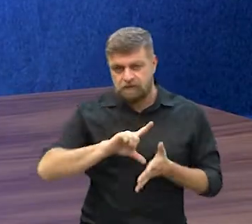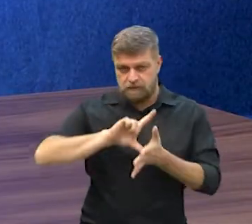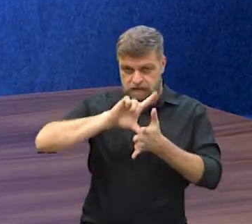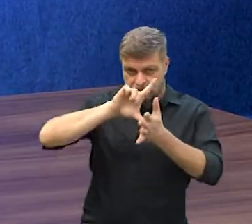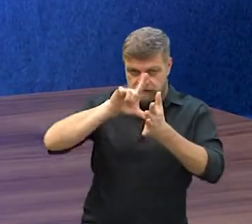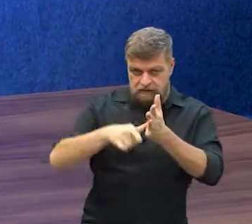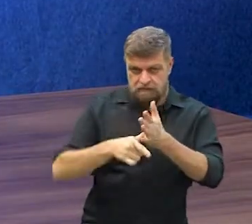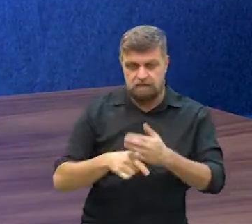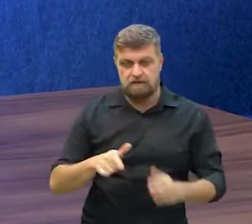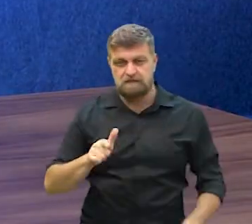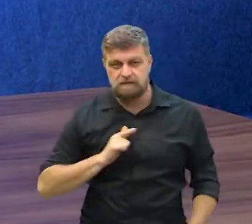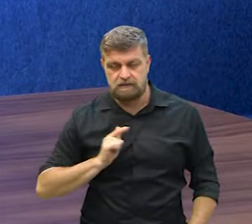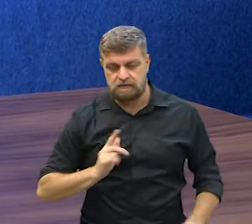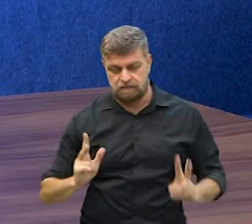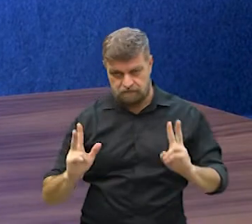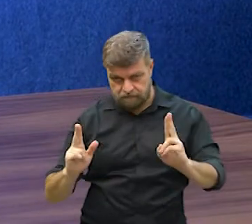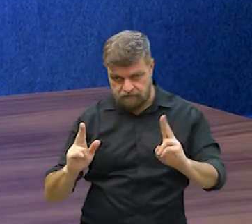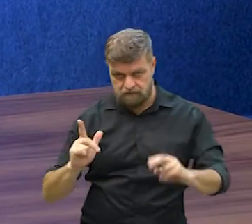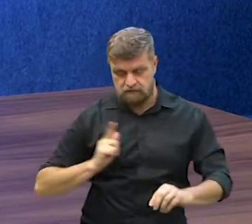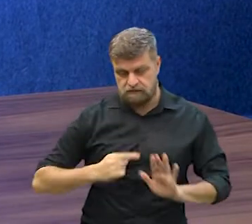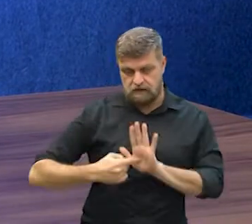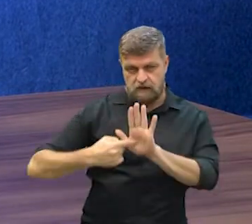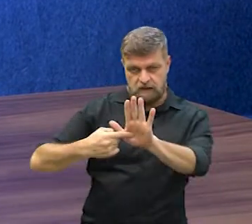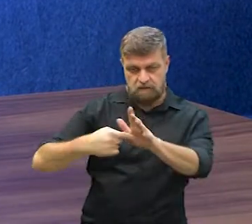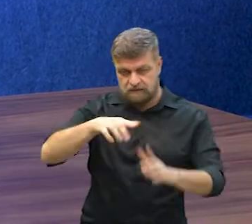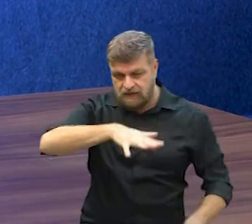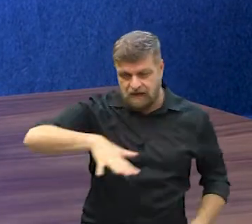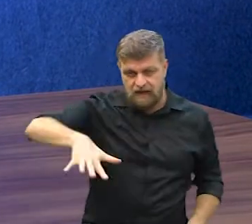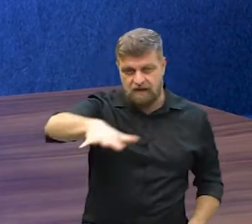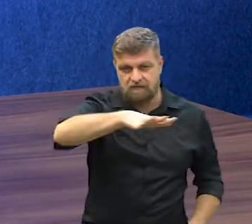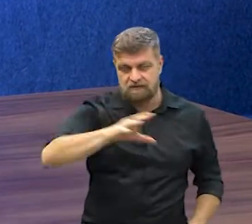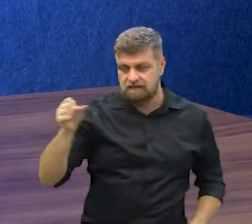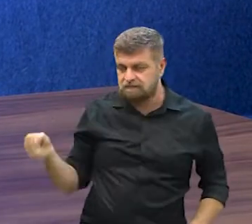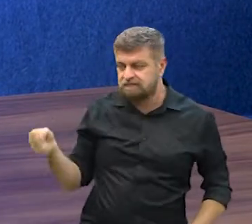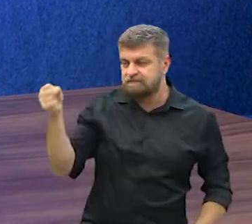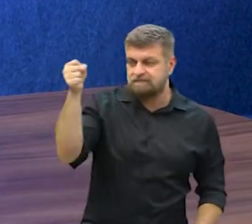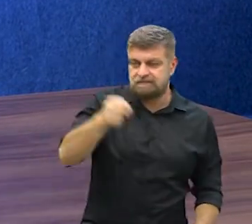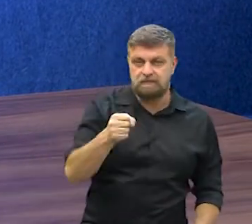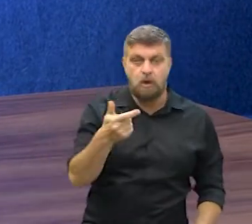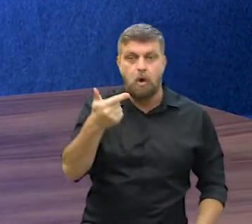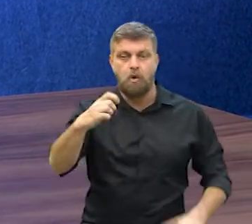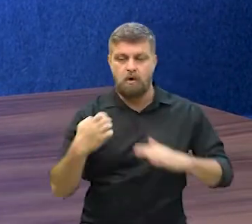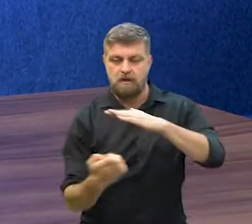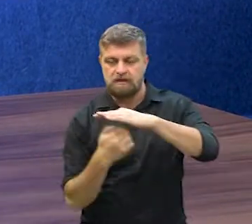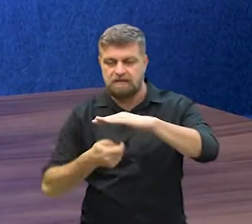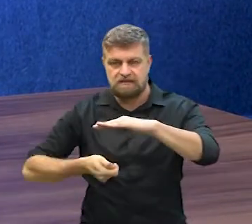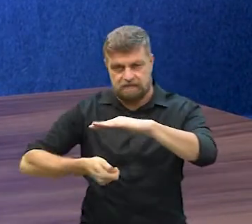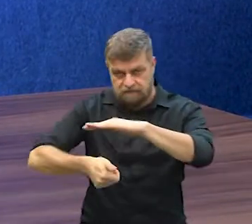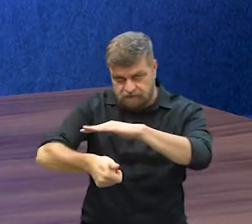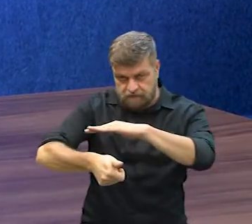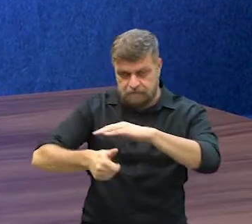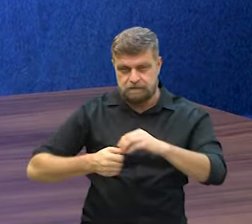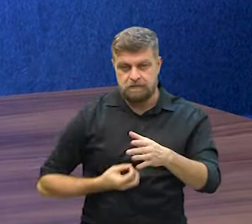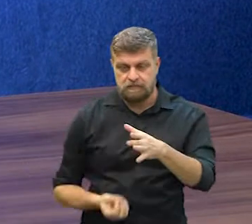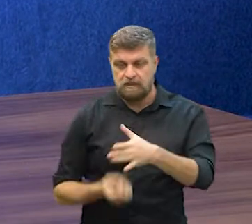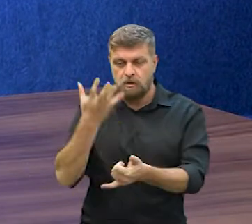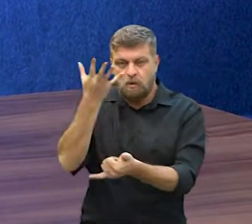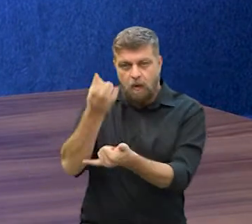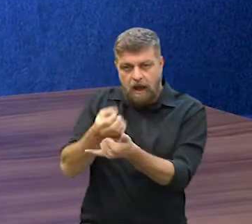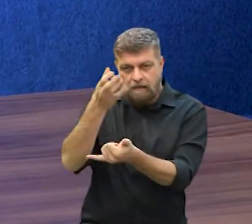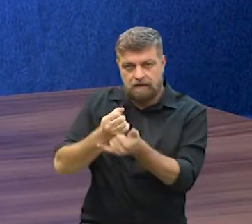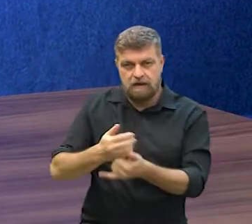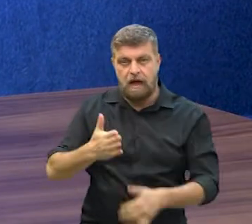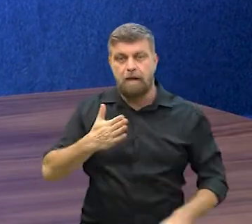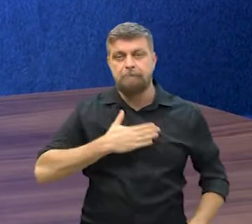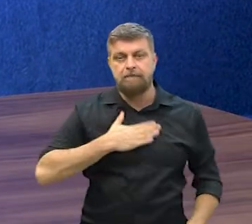intervalo. No próximo bloco, nós vamos ainda falar desse segmento, mas a gente vai trazer uma outra startup que criou um